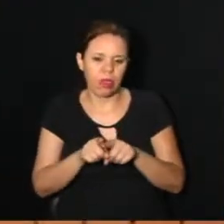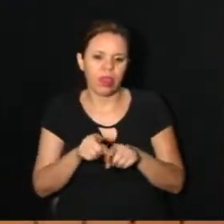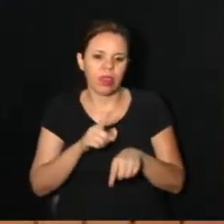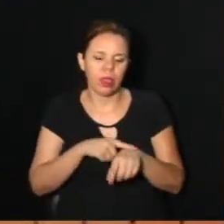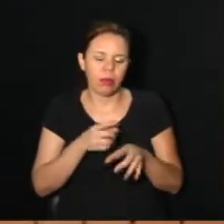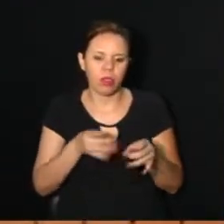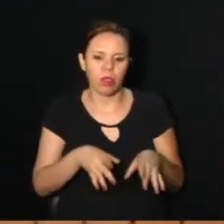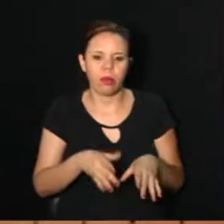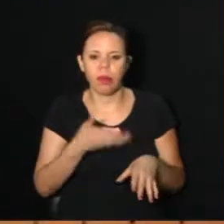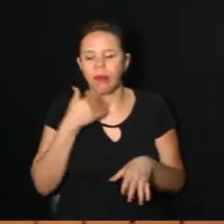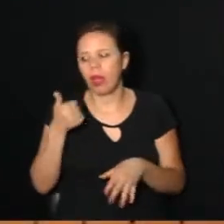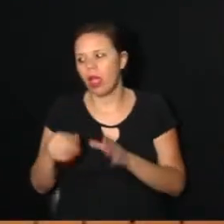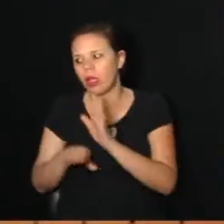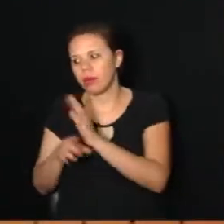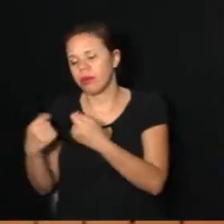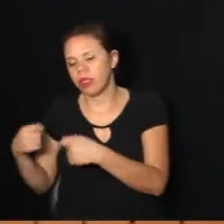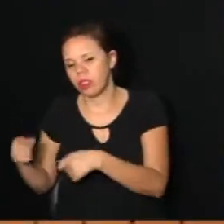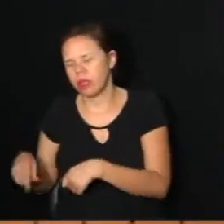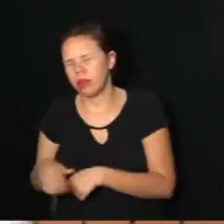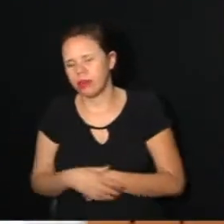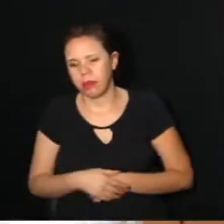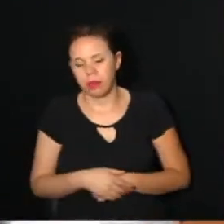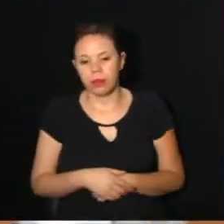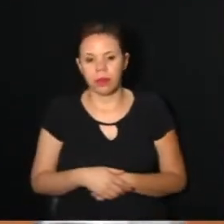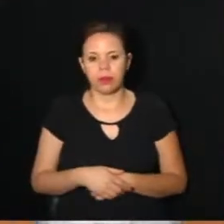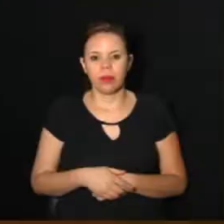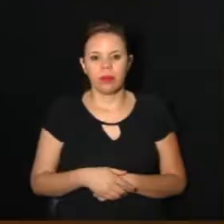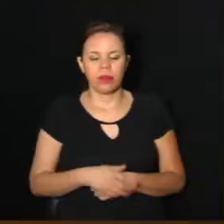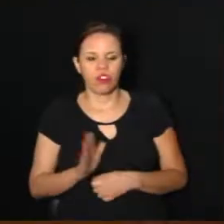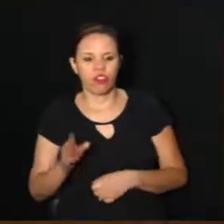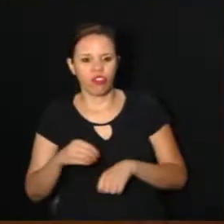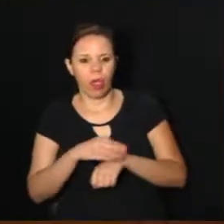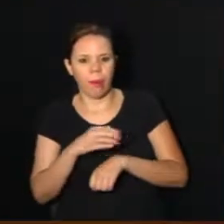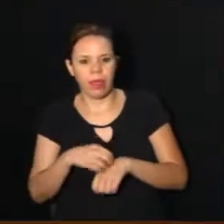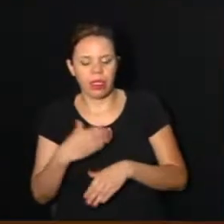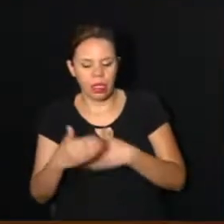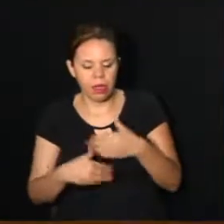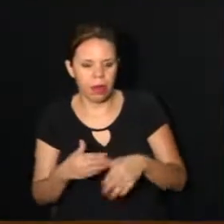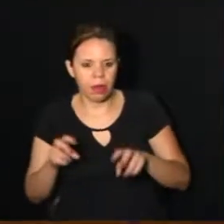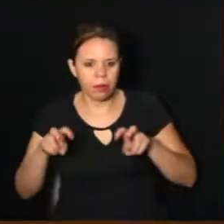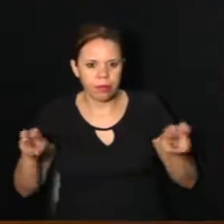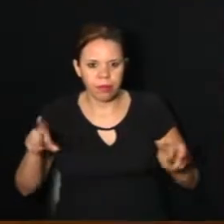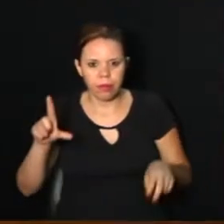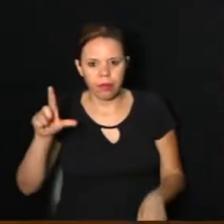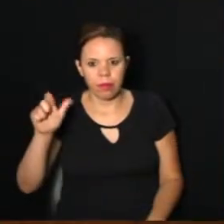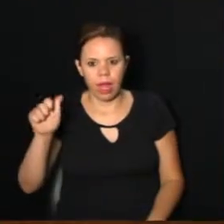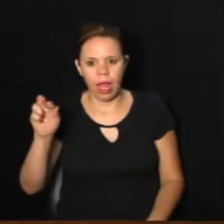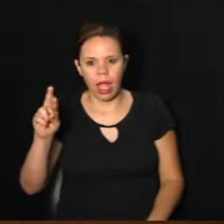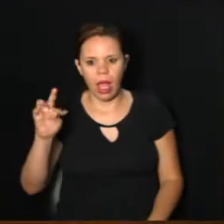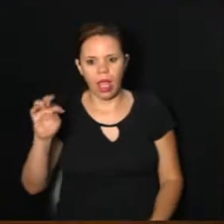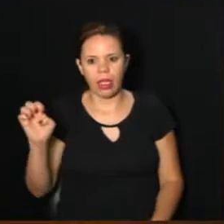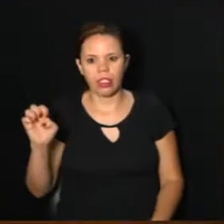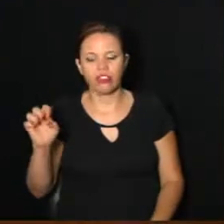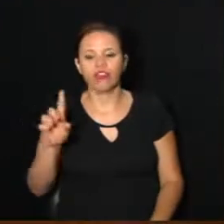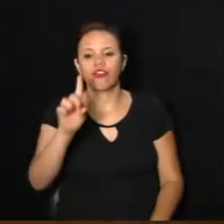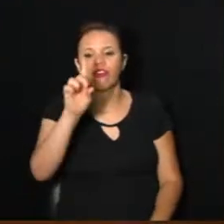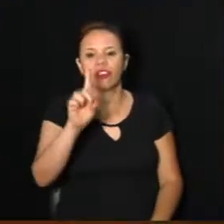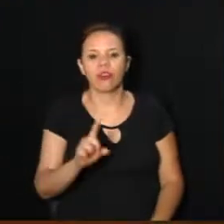melhor a quem precisa, vamos dizer assim. Perfeito. Então, eu já passo na sequência a palavra ao Laerte Martins, que é diretor da